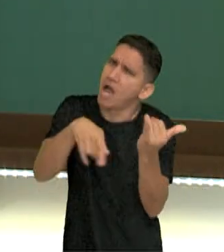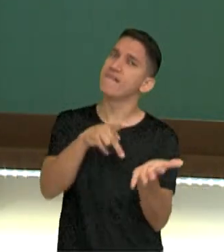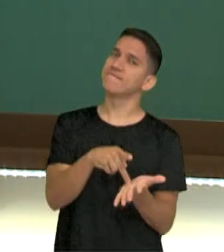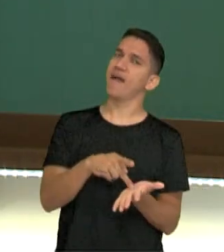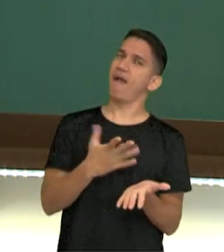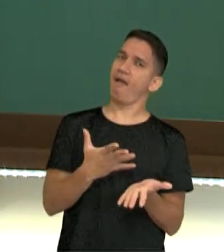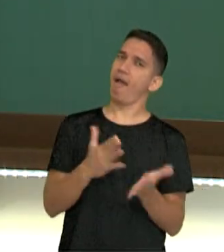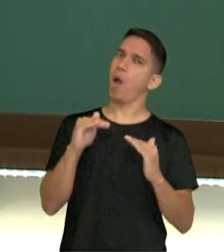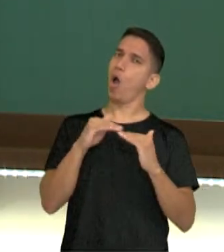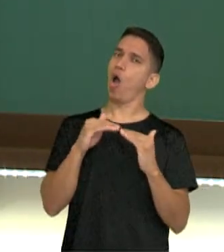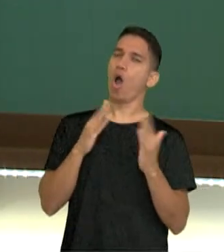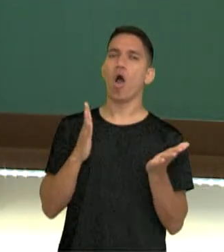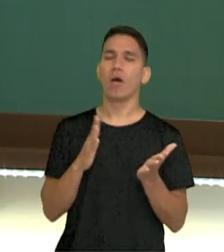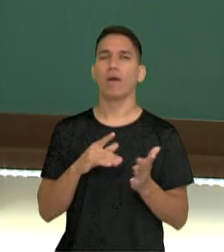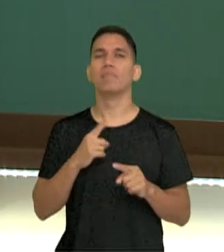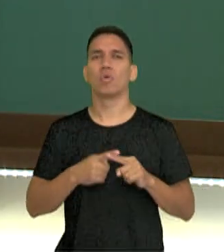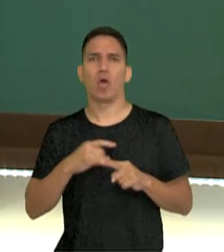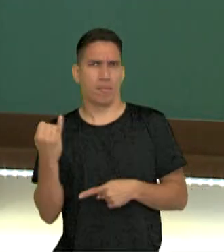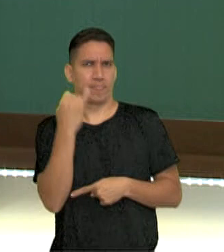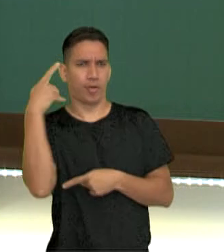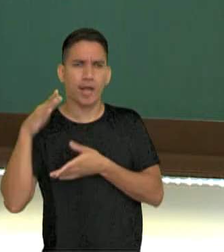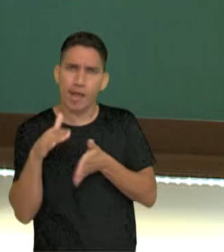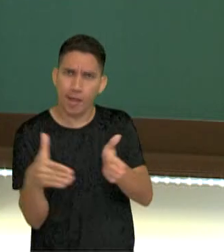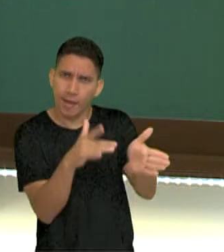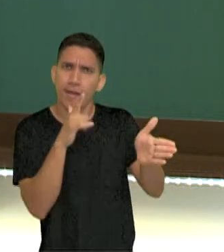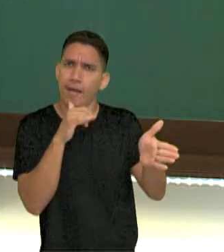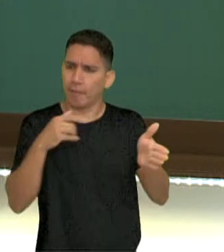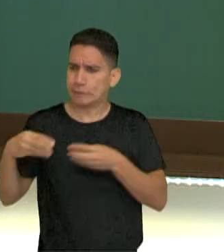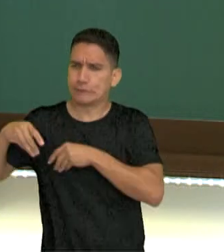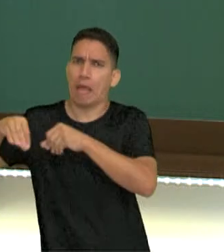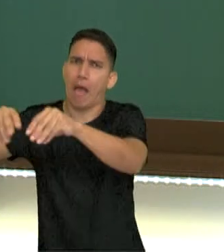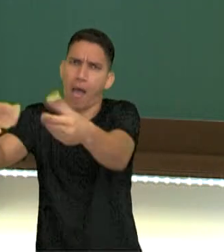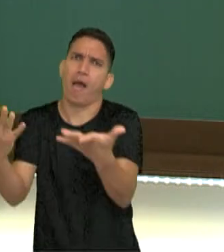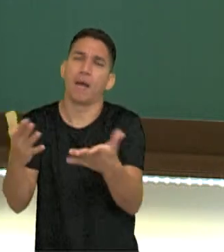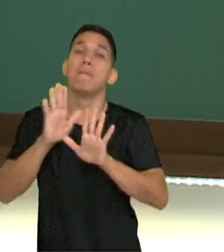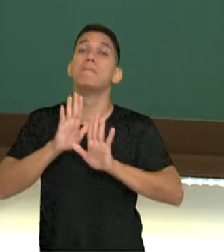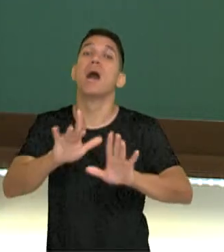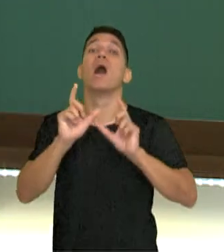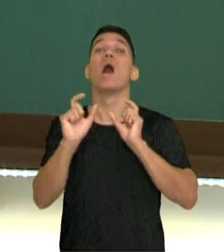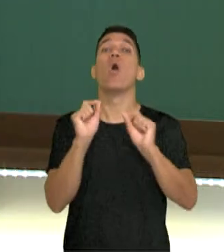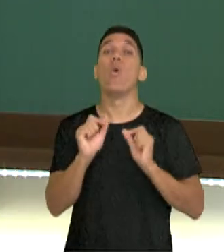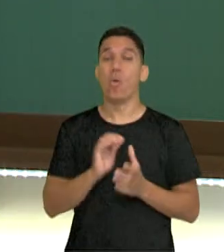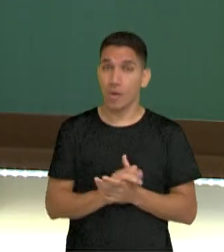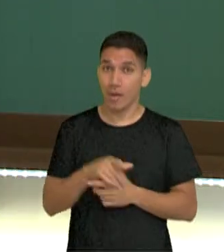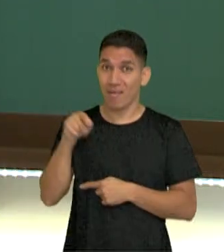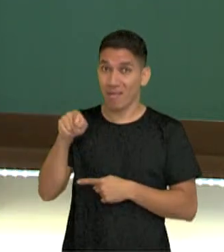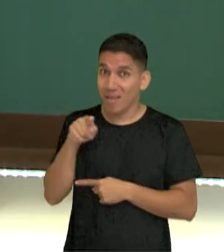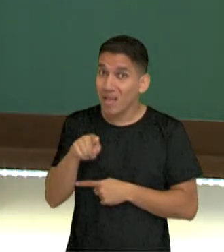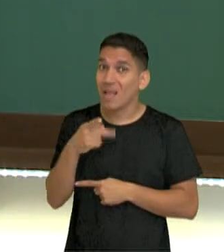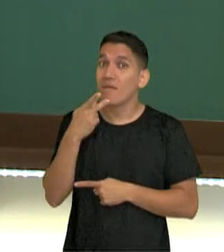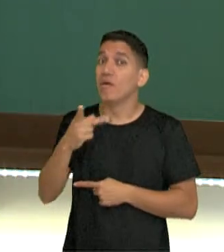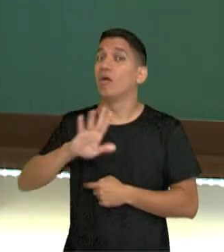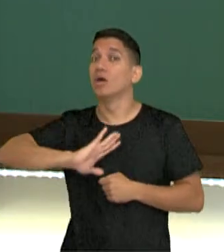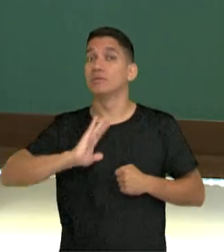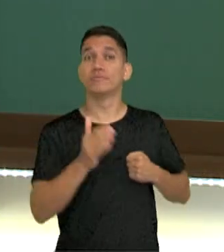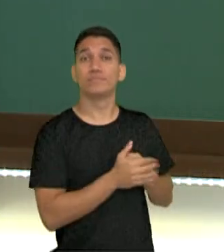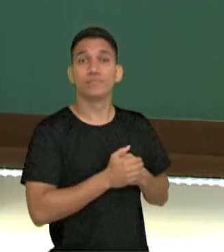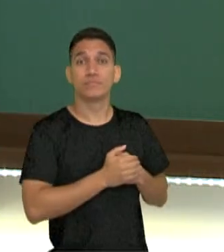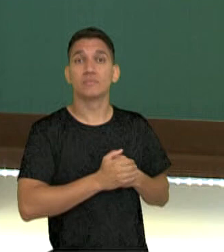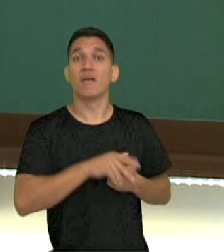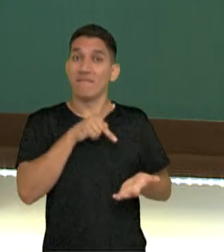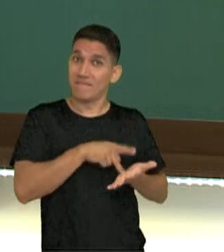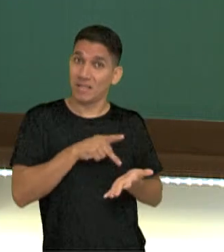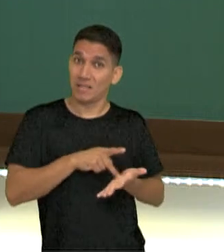É verdade a importância do Rio Nilo se você está no deserto do Saara, né? No entanto, ele acabou escondendo o